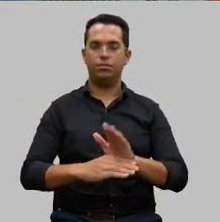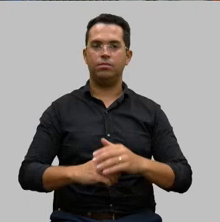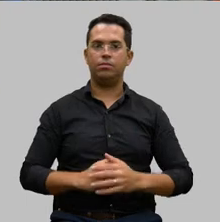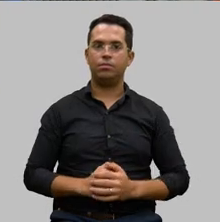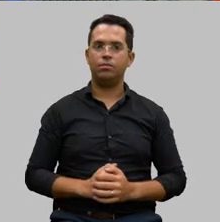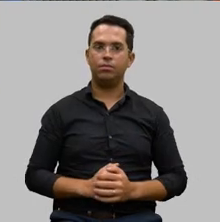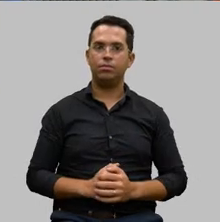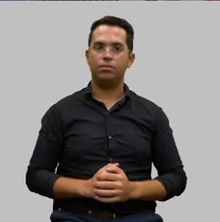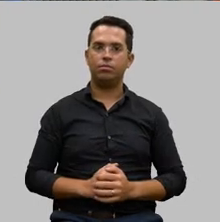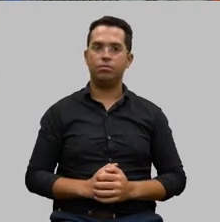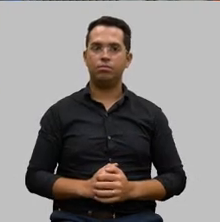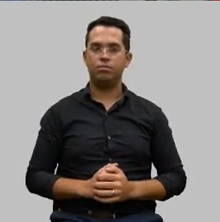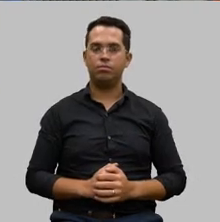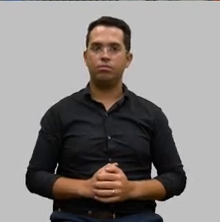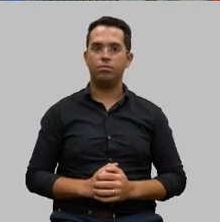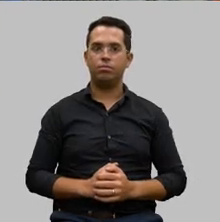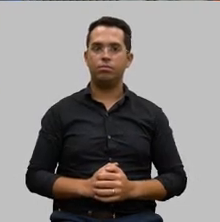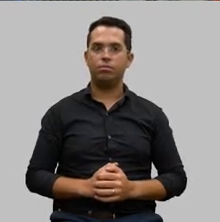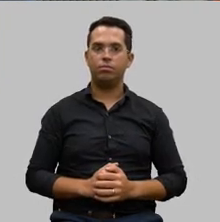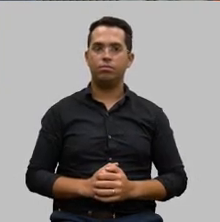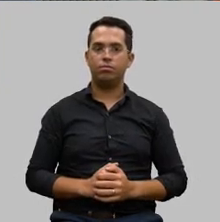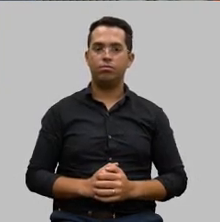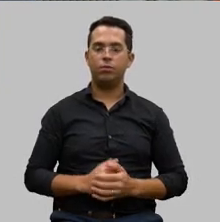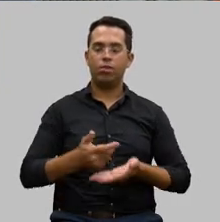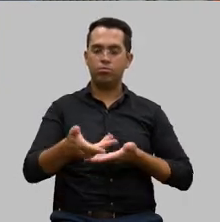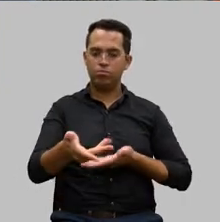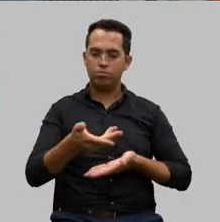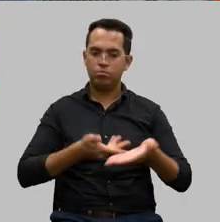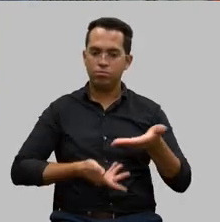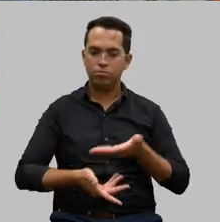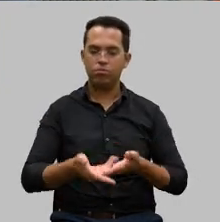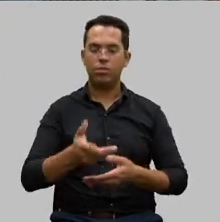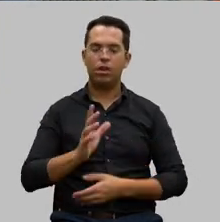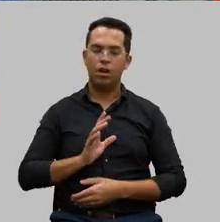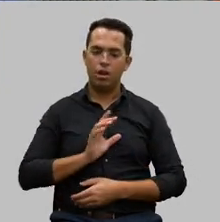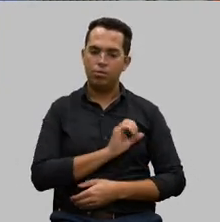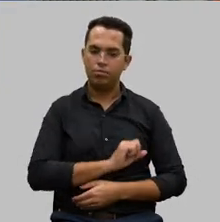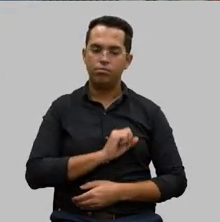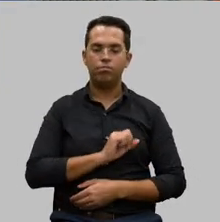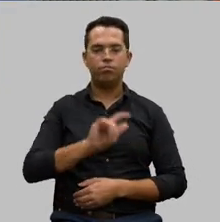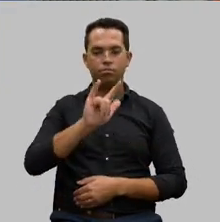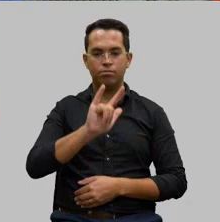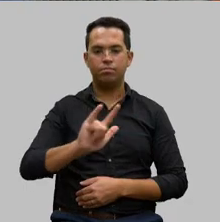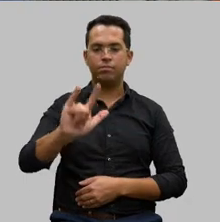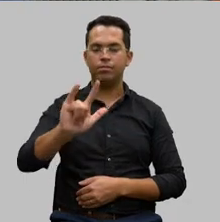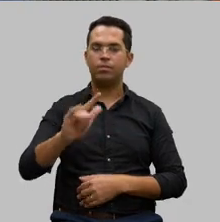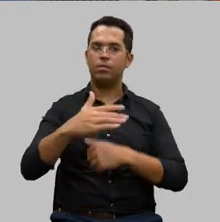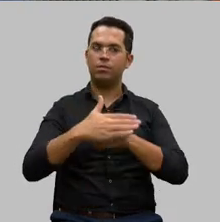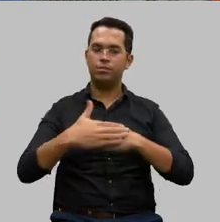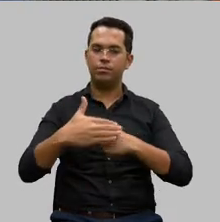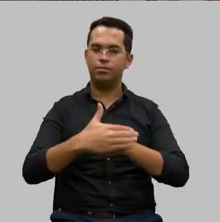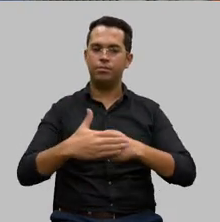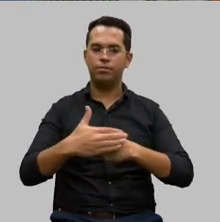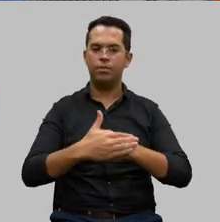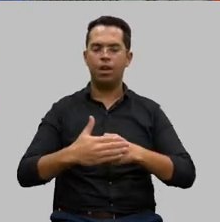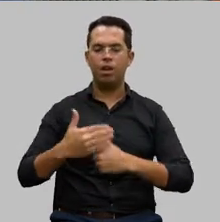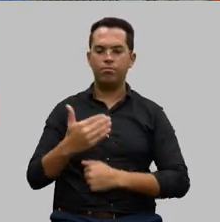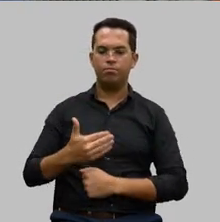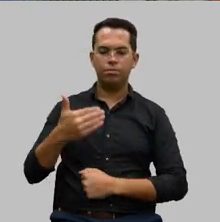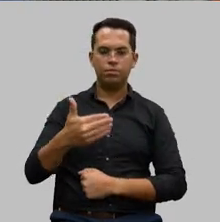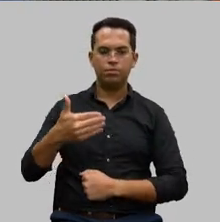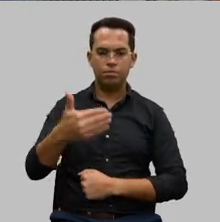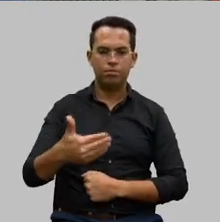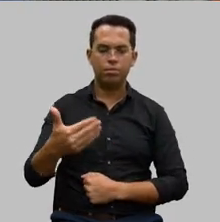pratica um ato de amor de caridade que você tá ali no dia a dia contribuindo